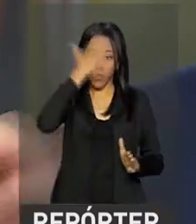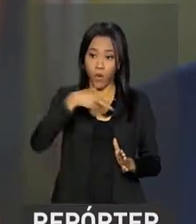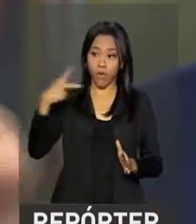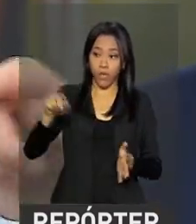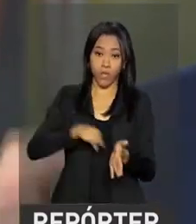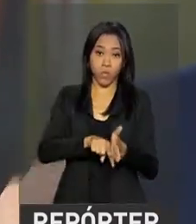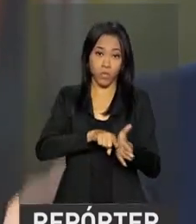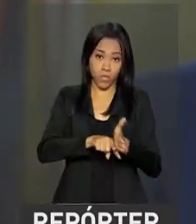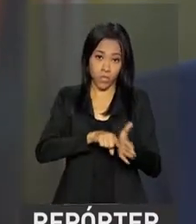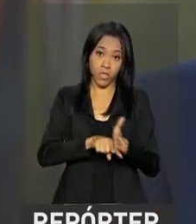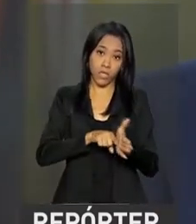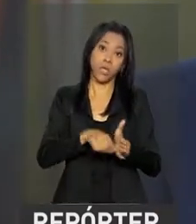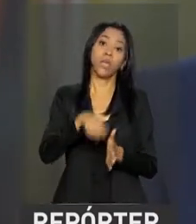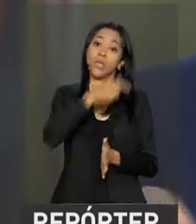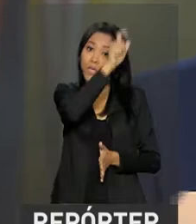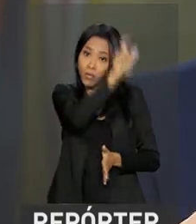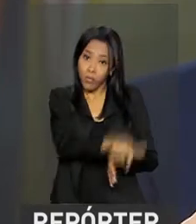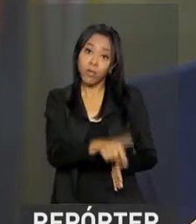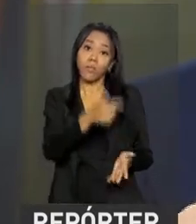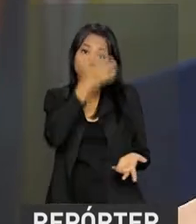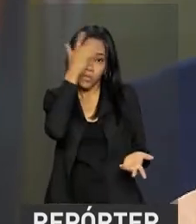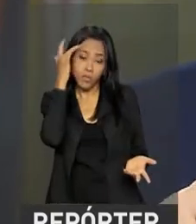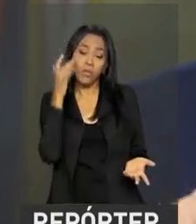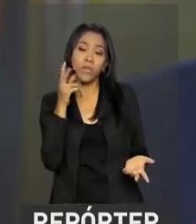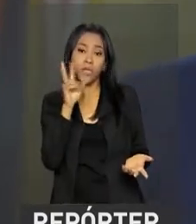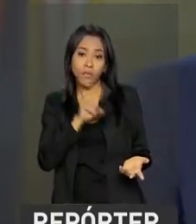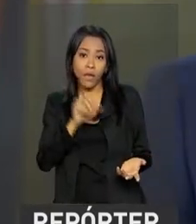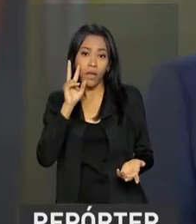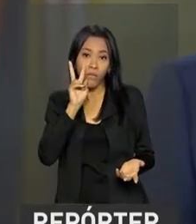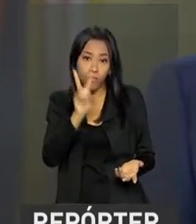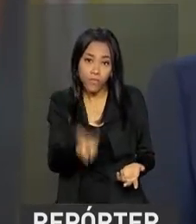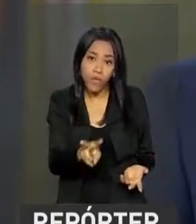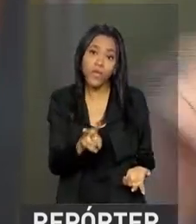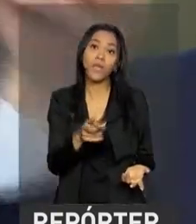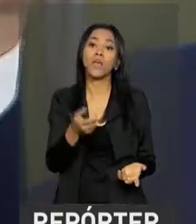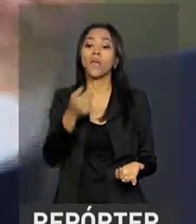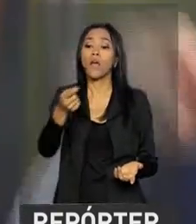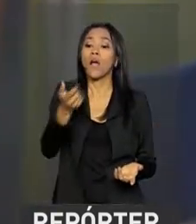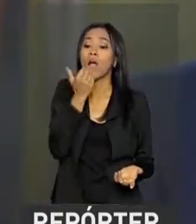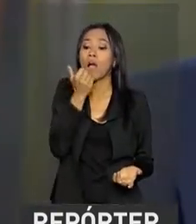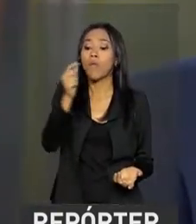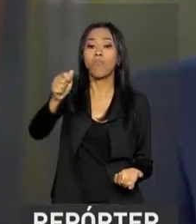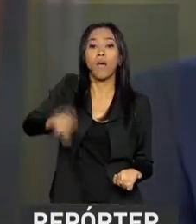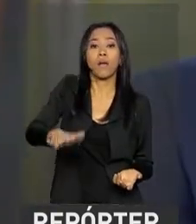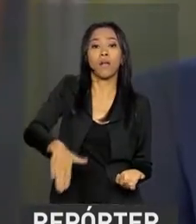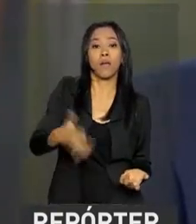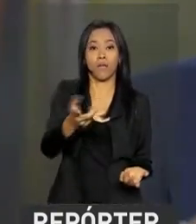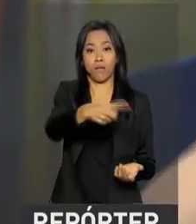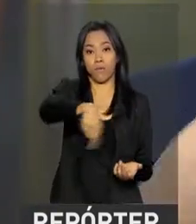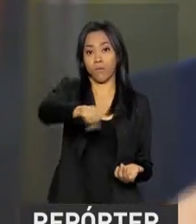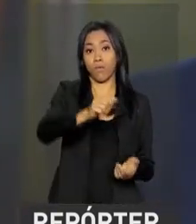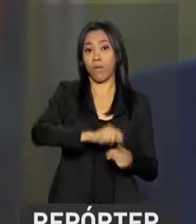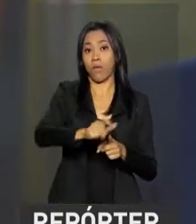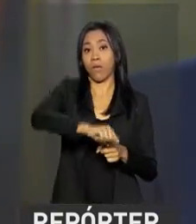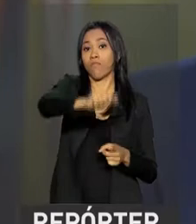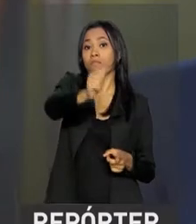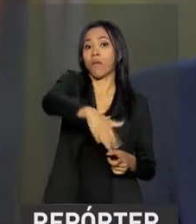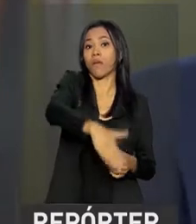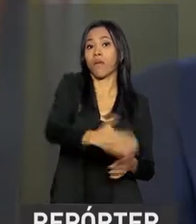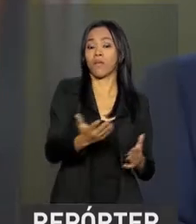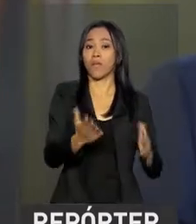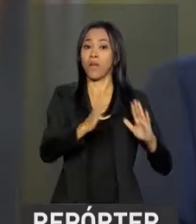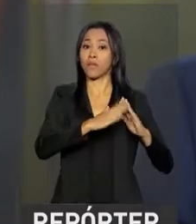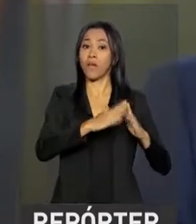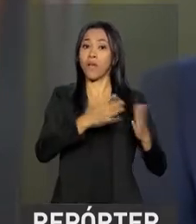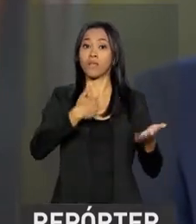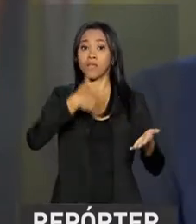ele é visto pelo próprio cidadão que vê ló o preço do alimento baixando que o preço do aluguel mais barato nas moradias sendo